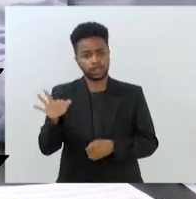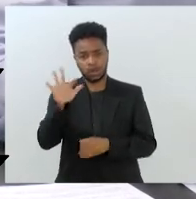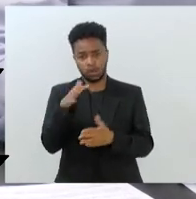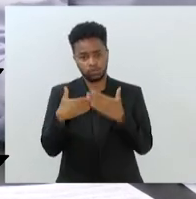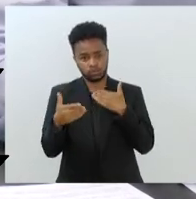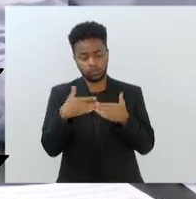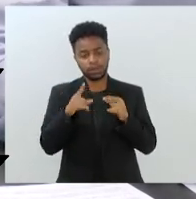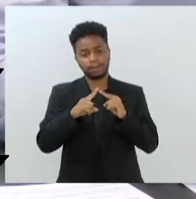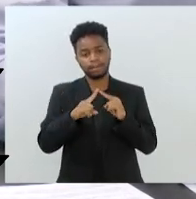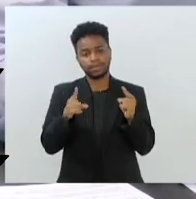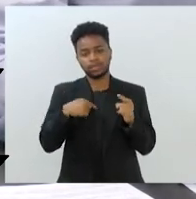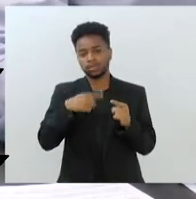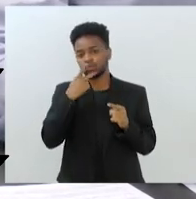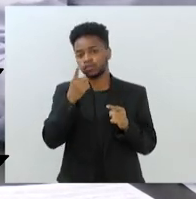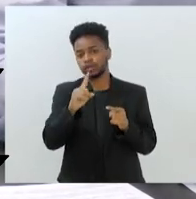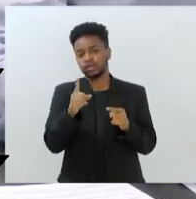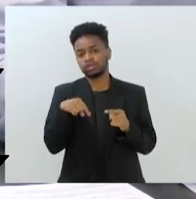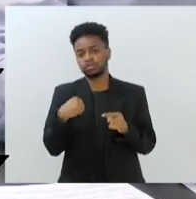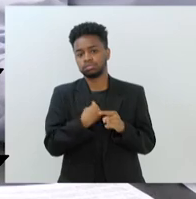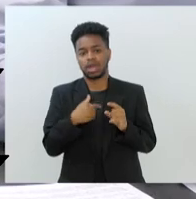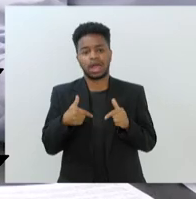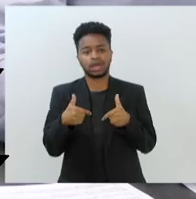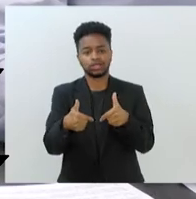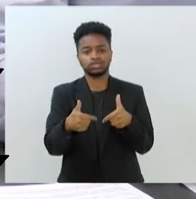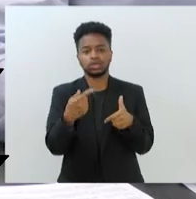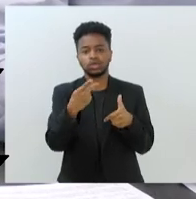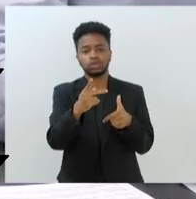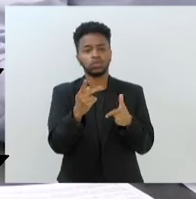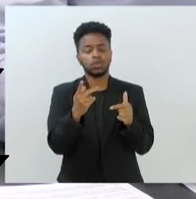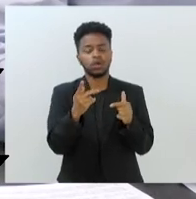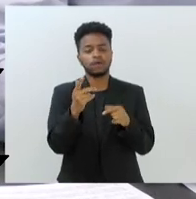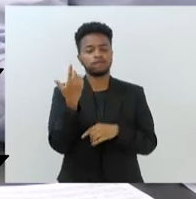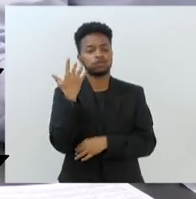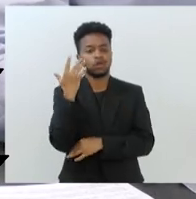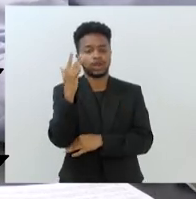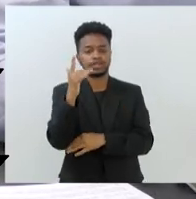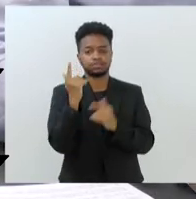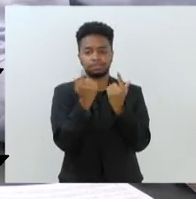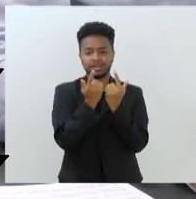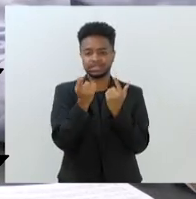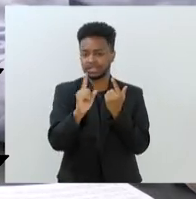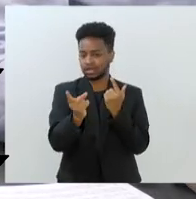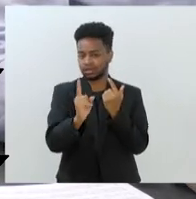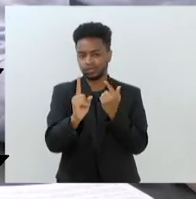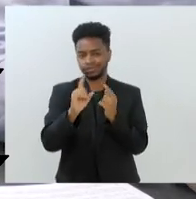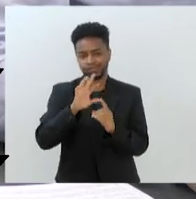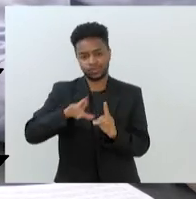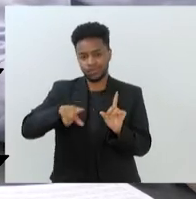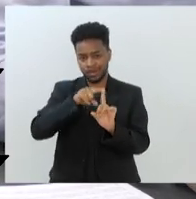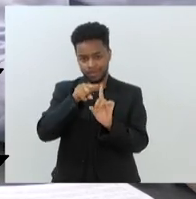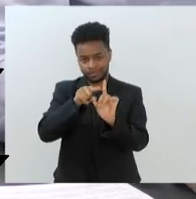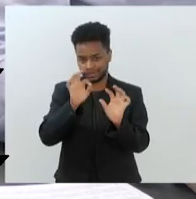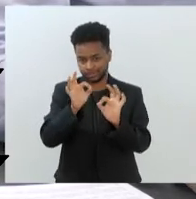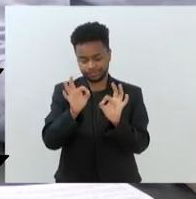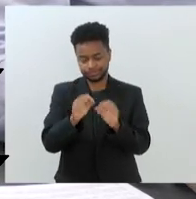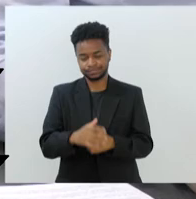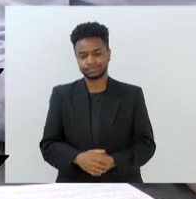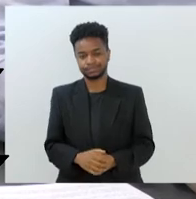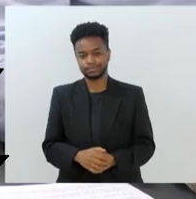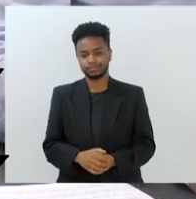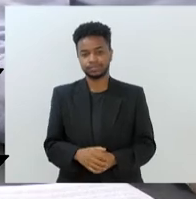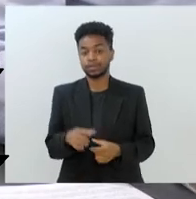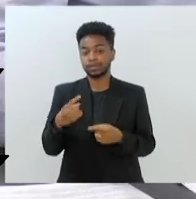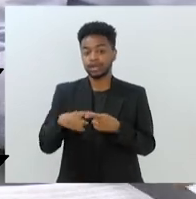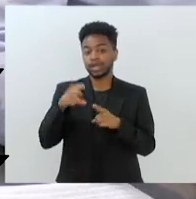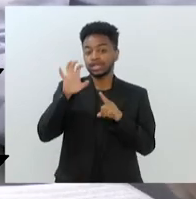dizendo que a gente vai intervir na sua floresta lá de Magé. Não é esse o objetivo. O Estado só pode